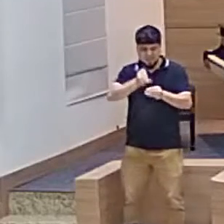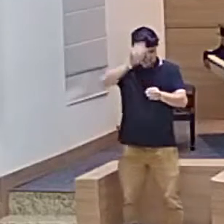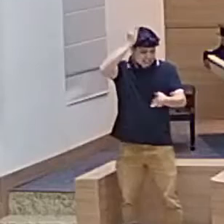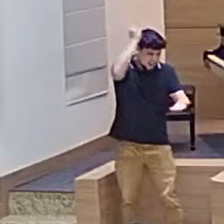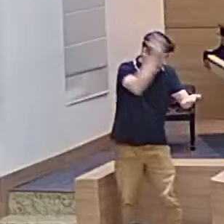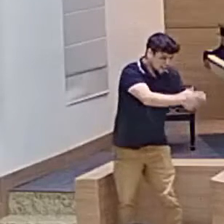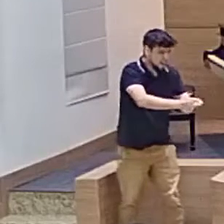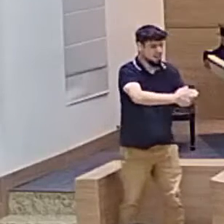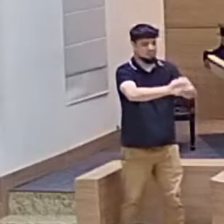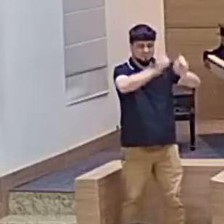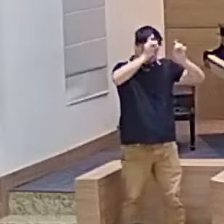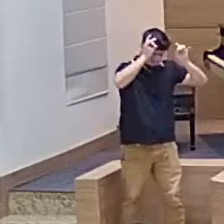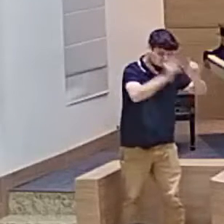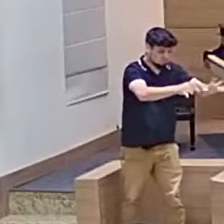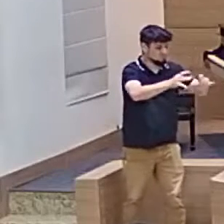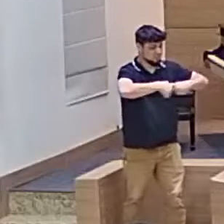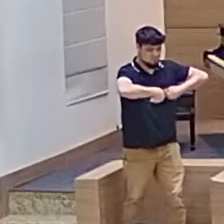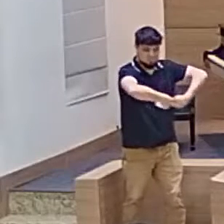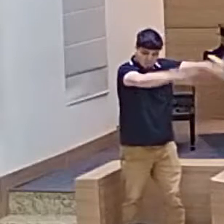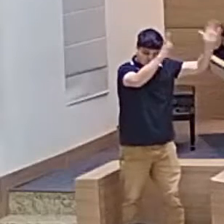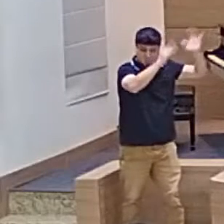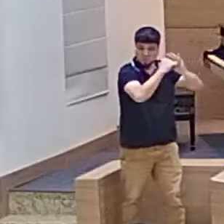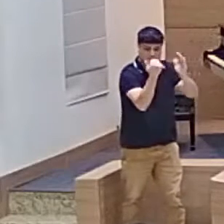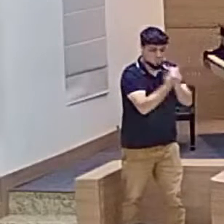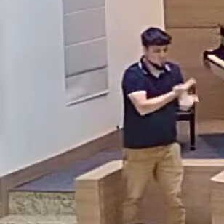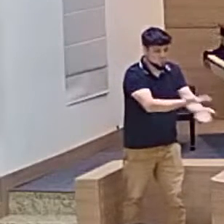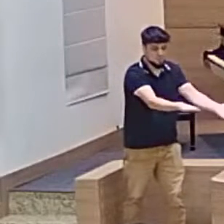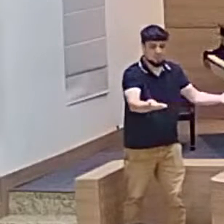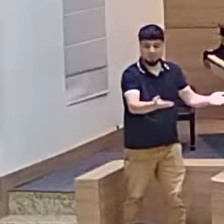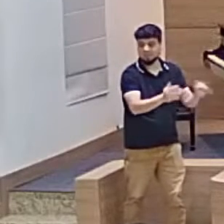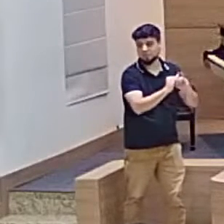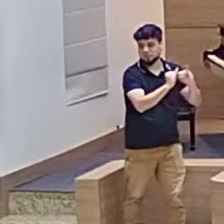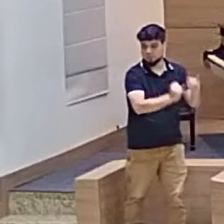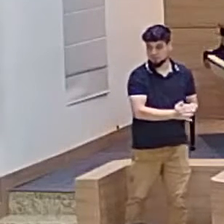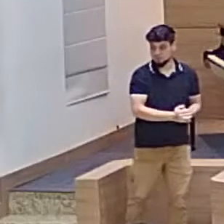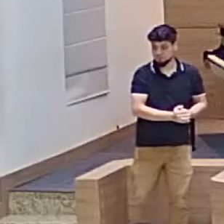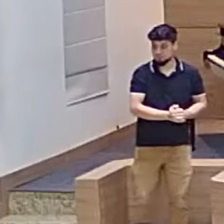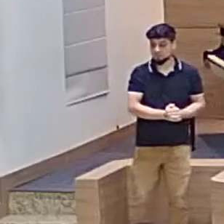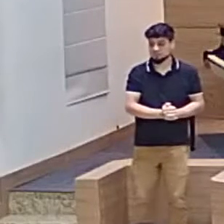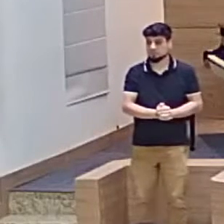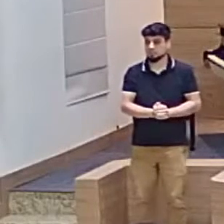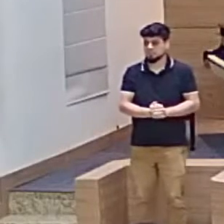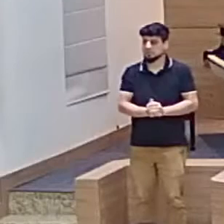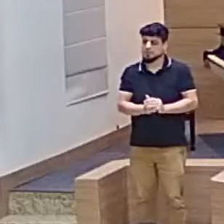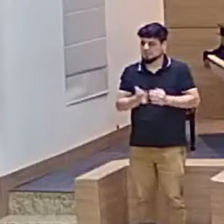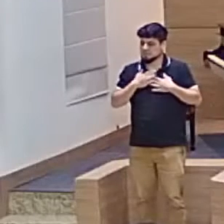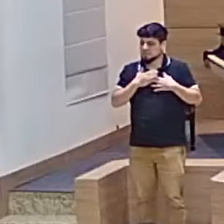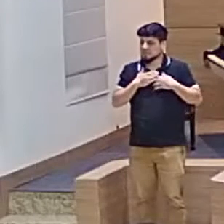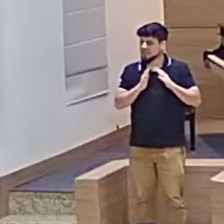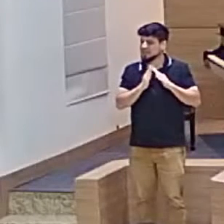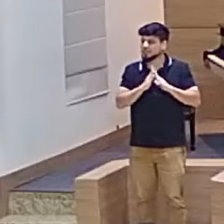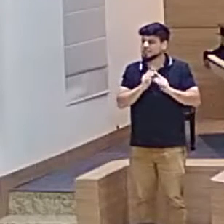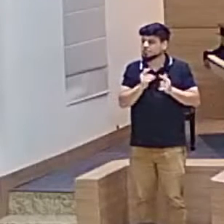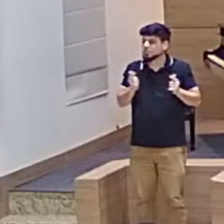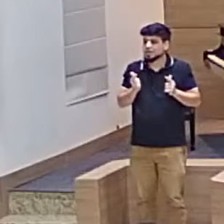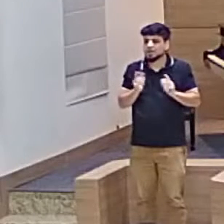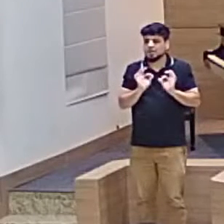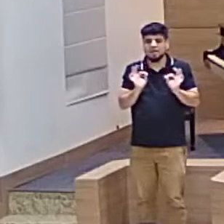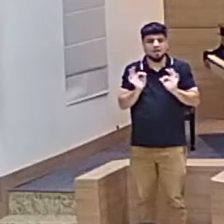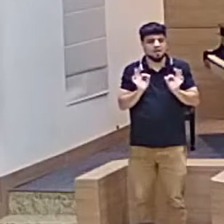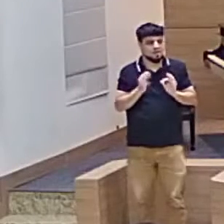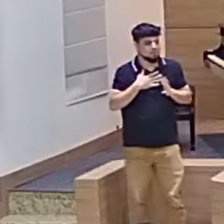tudo que é ídolo tudo que Deus Pastor mais na minha casa não tem nenhum Deus na minha casa não tem nenhum ruído